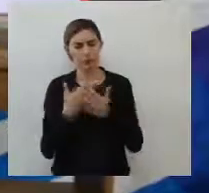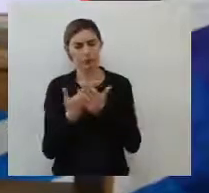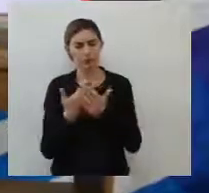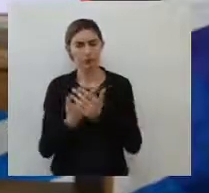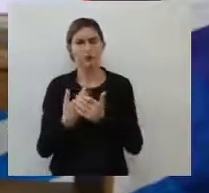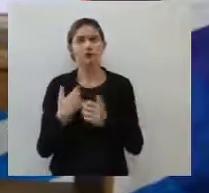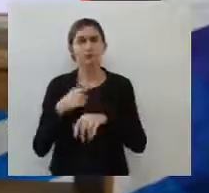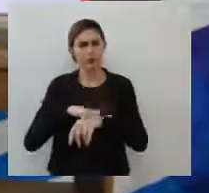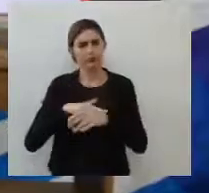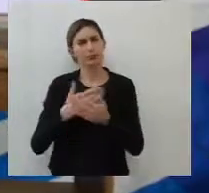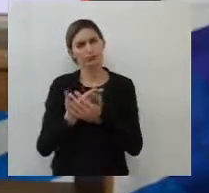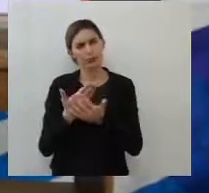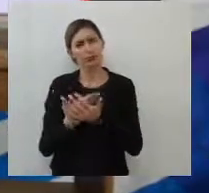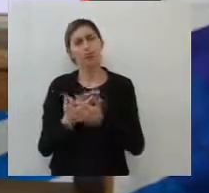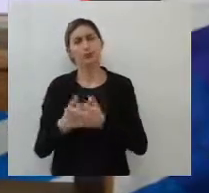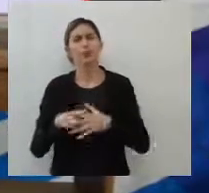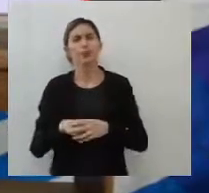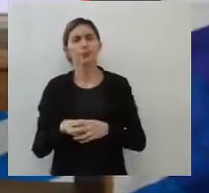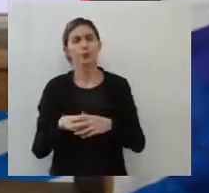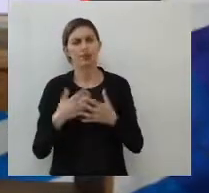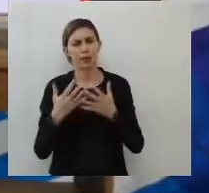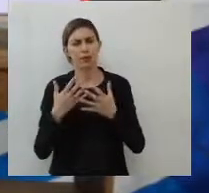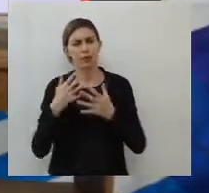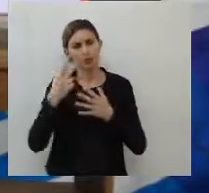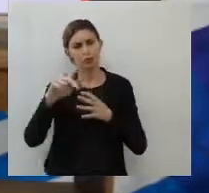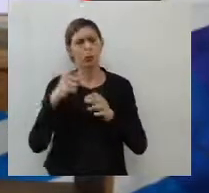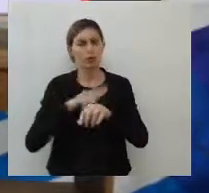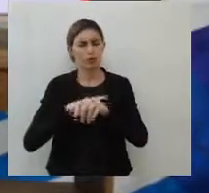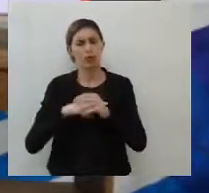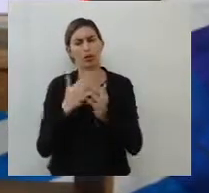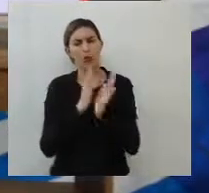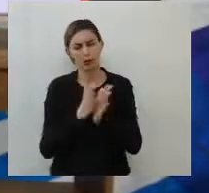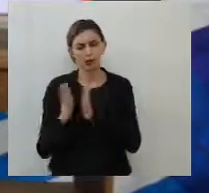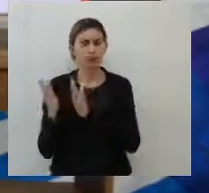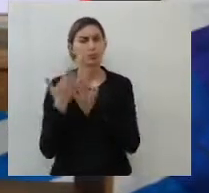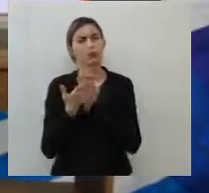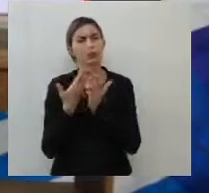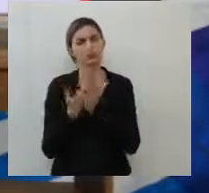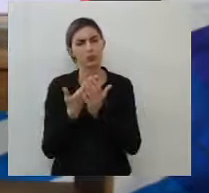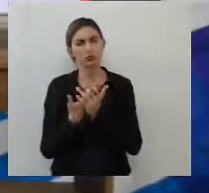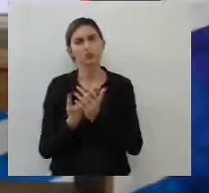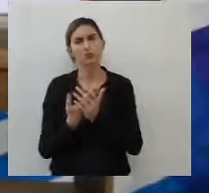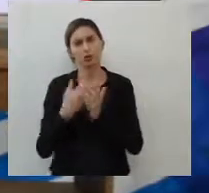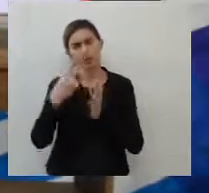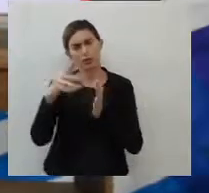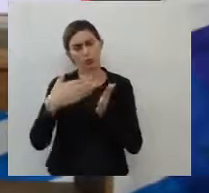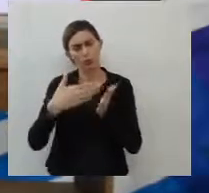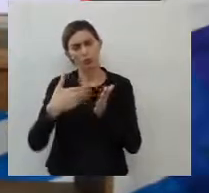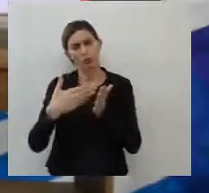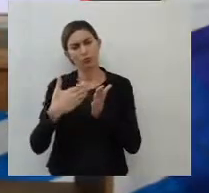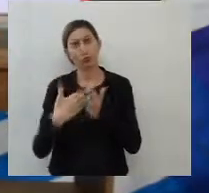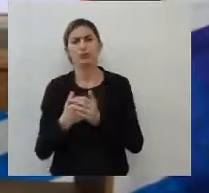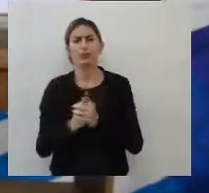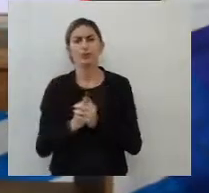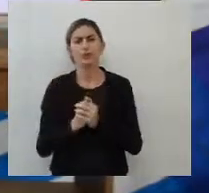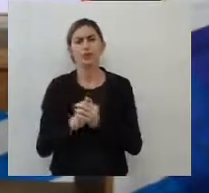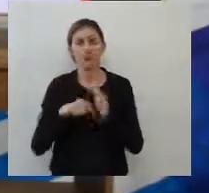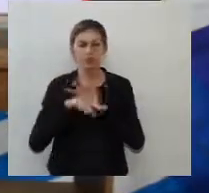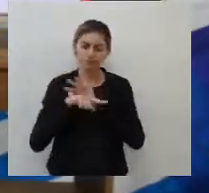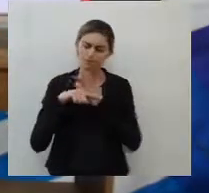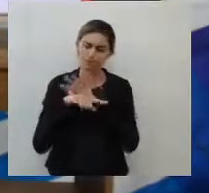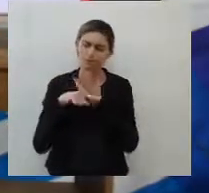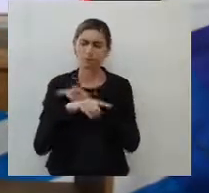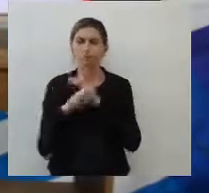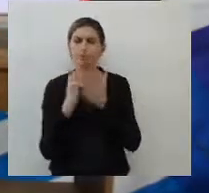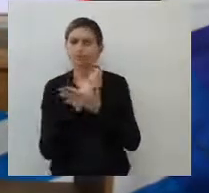tempo de estudar. Cria teu mecanismo de estudo. Cria tua organização. Pega o teu livro. Consulta